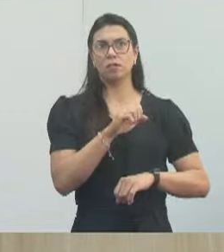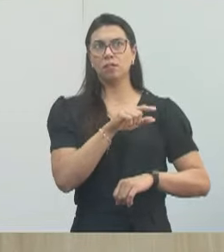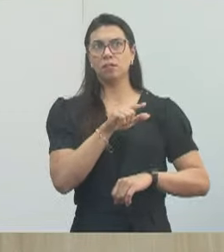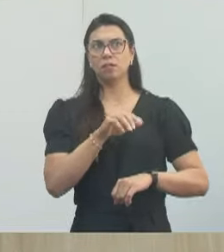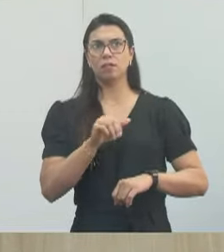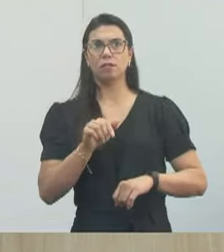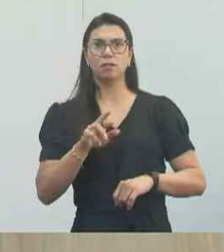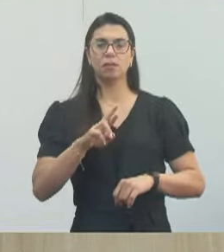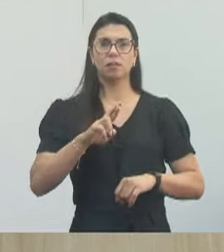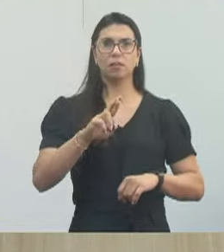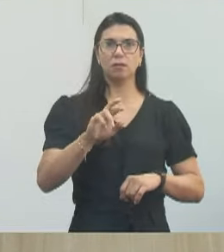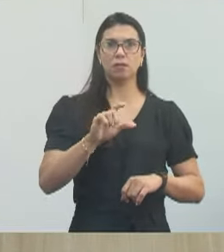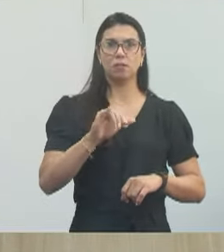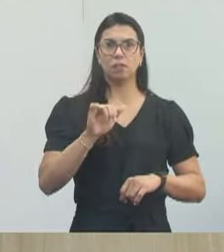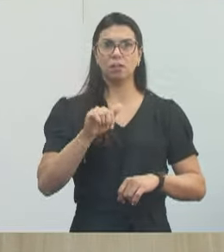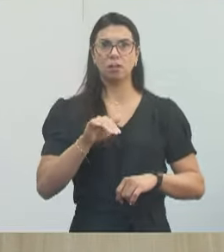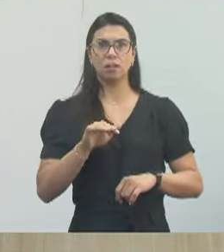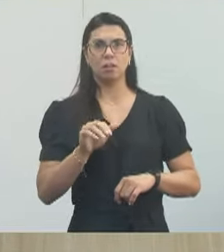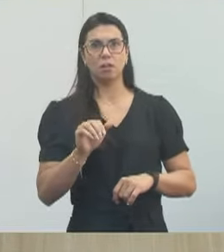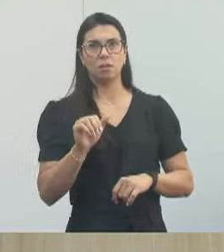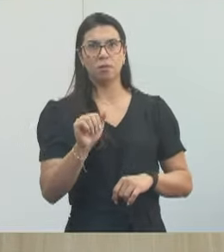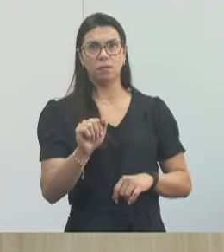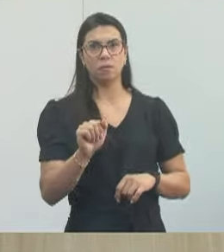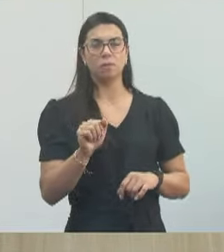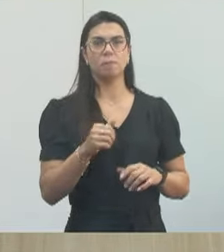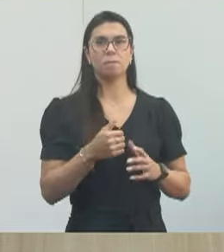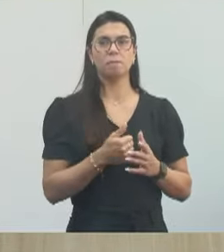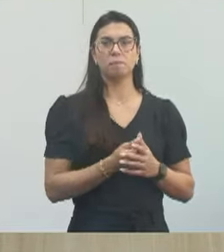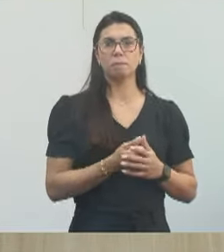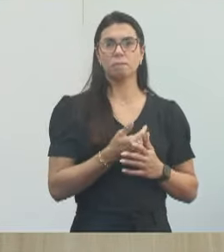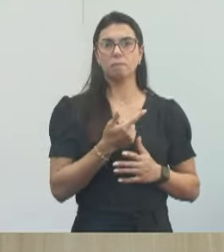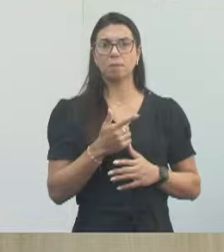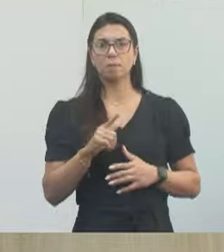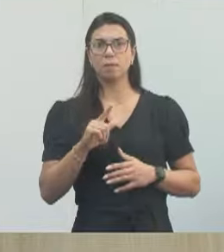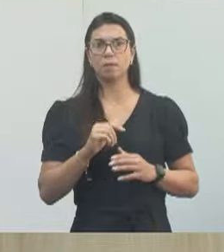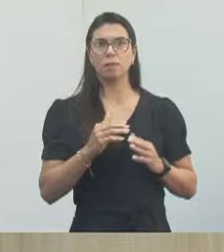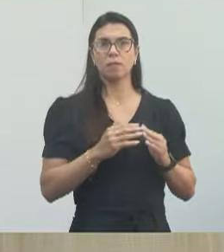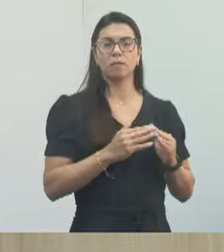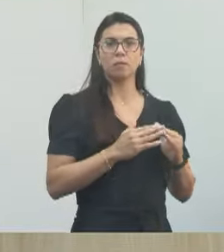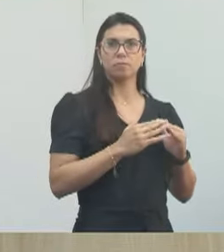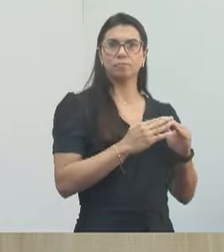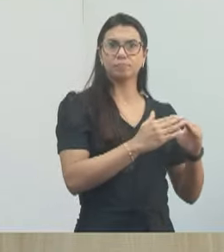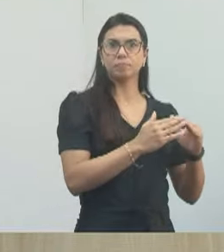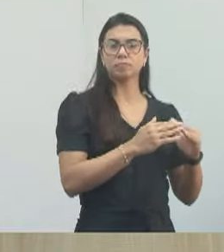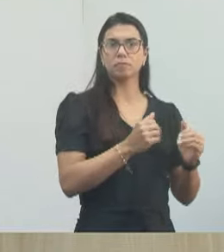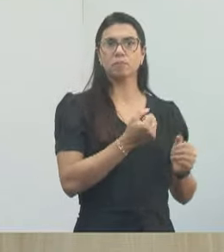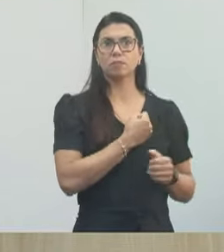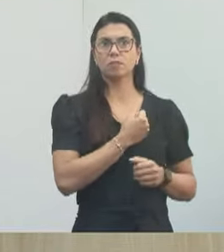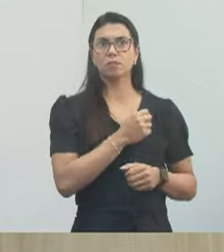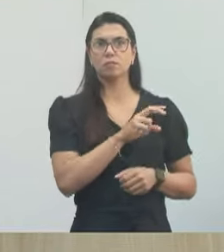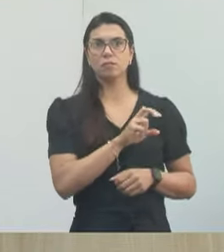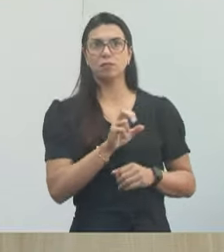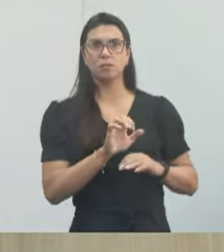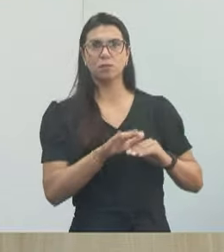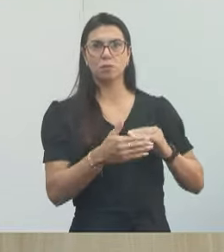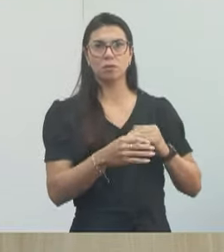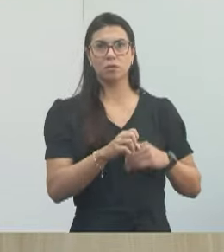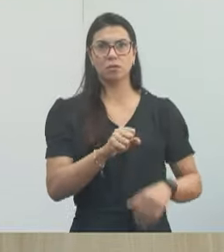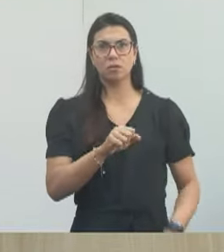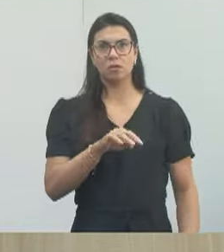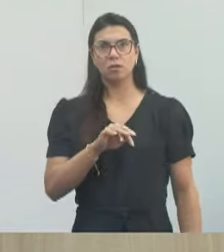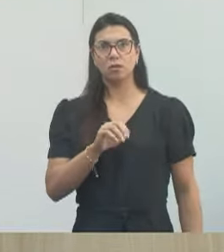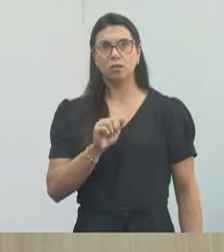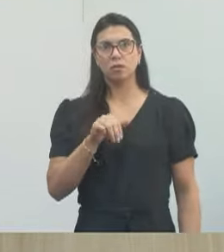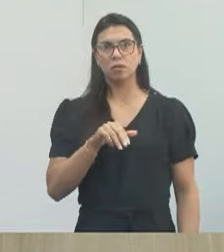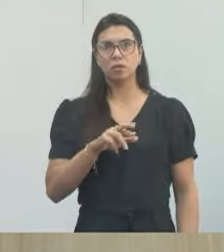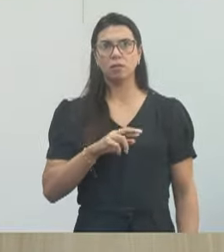Camará de Lima Campos próximo ao número 55 no Jardim Santa Marina nesse